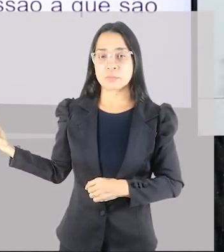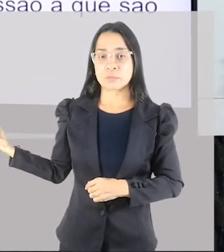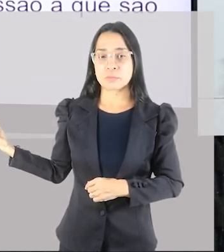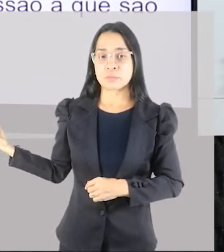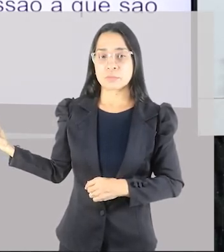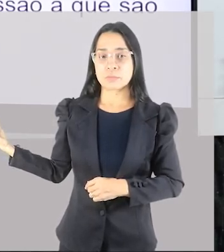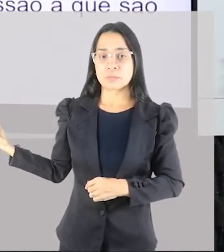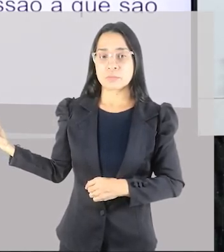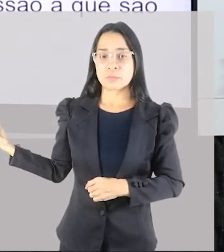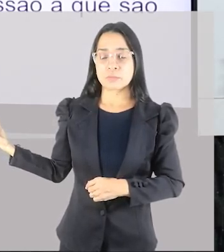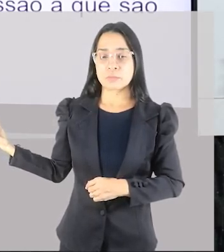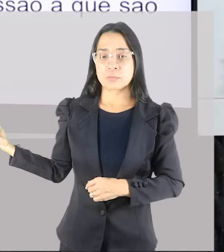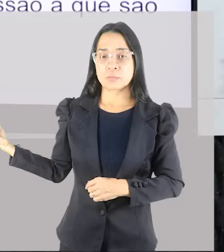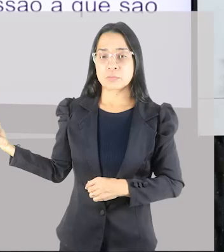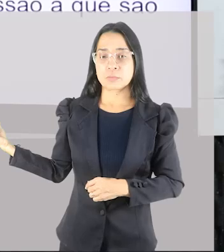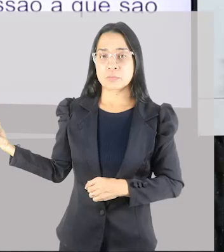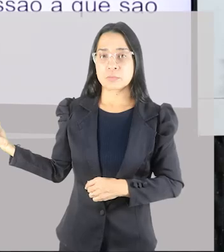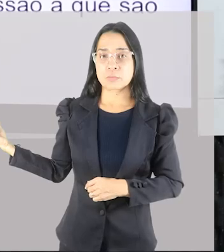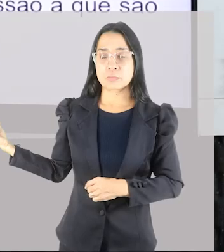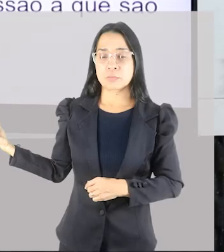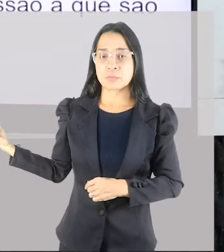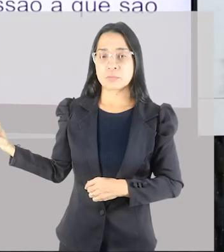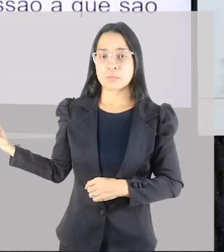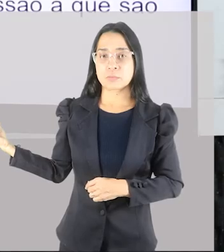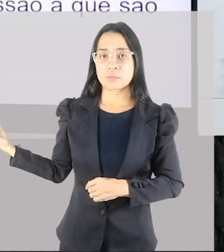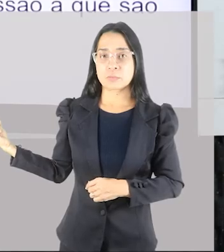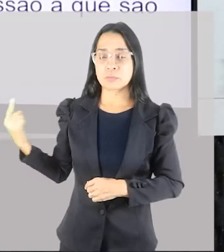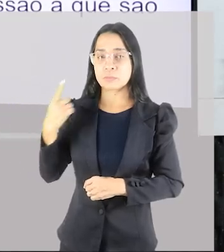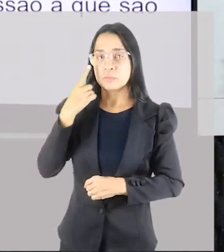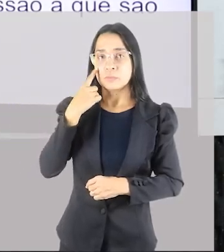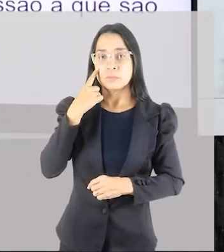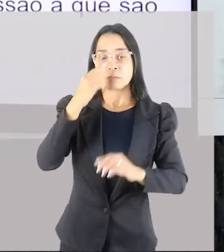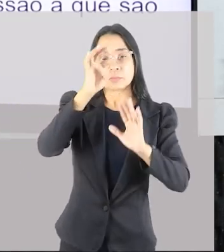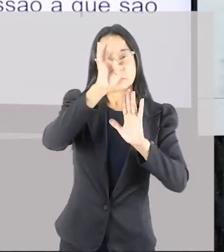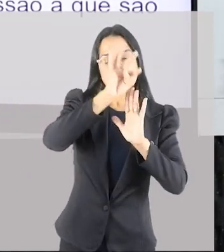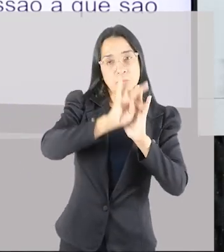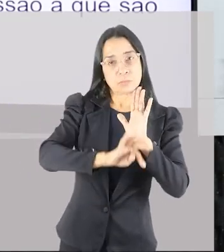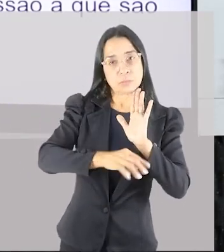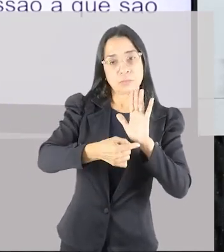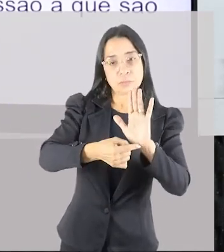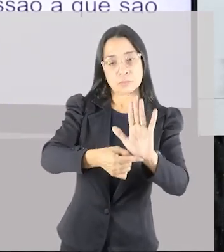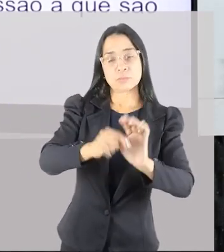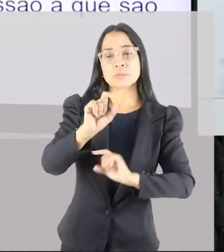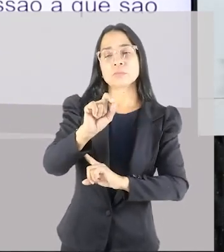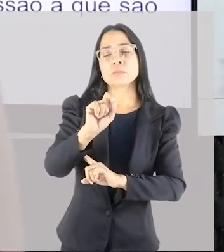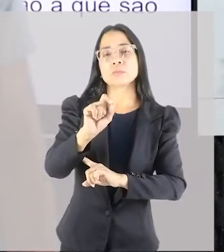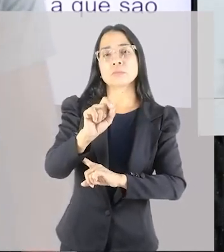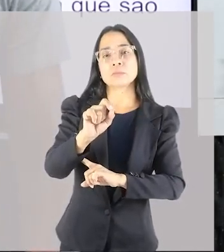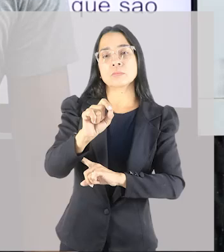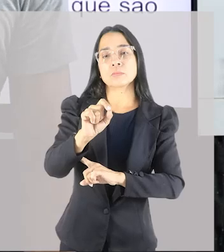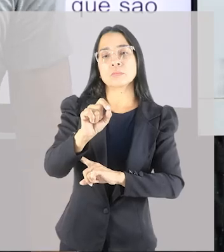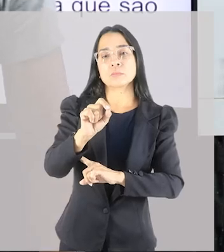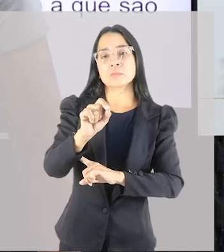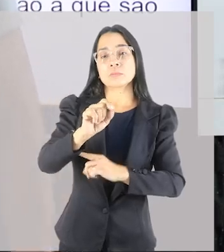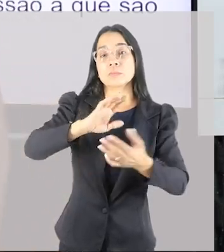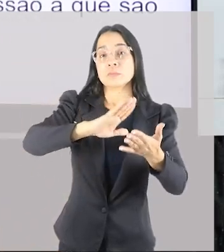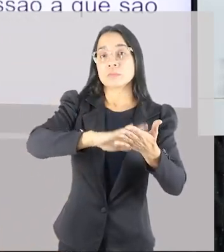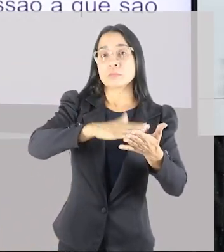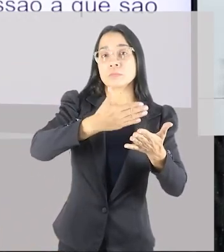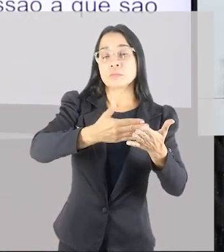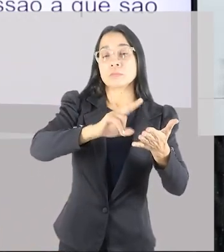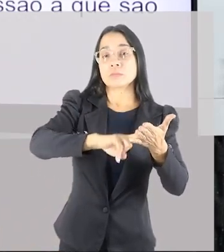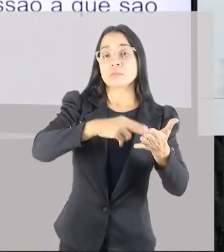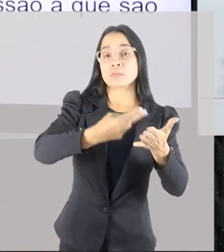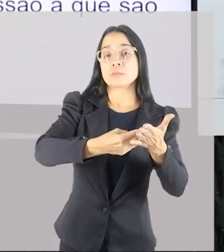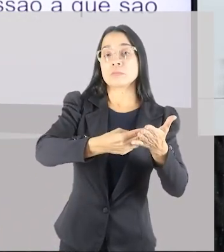possível ser gordo e saudável olha aí ó o texto traz pra gente uma interpretação de